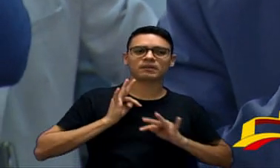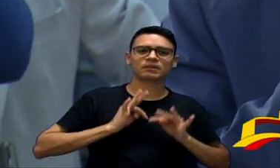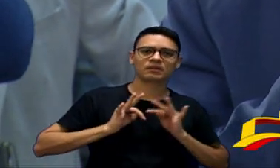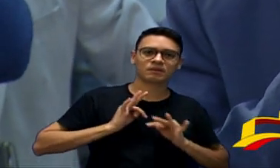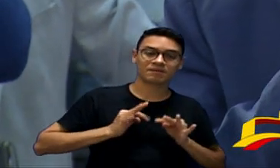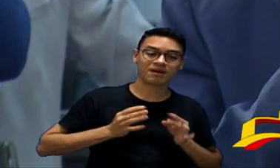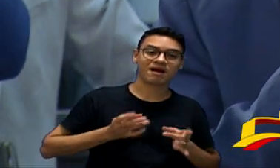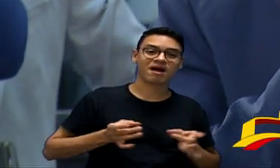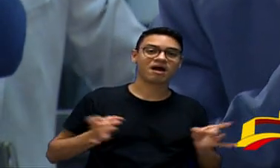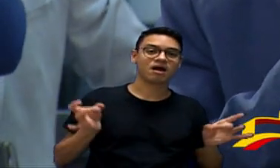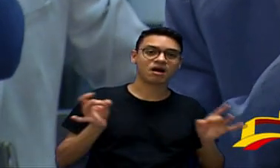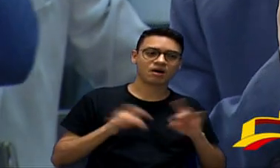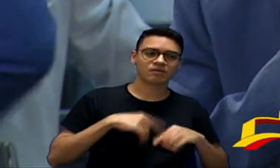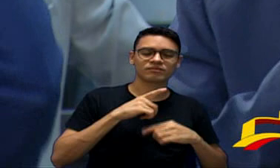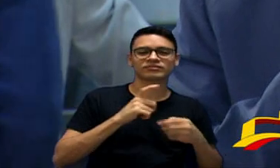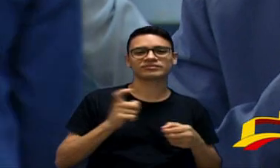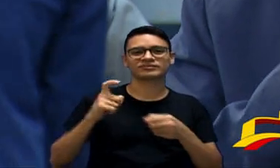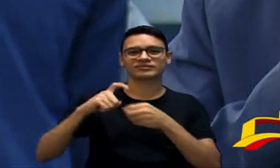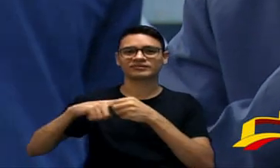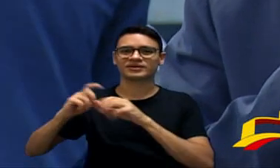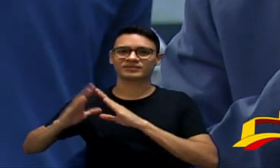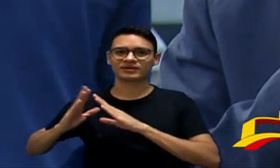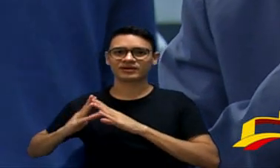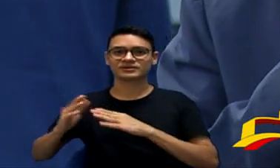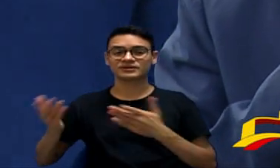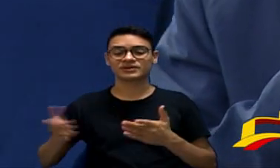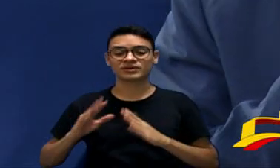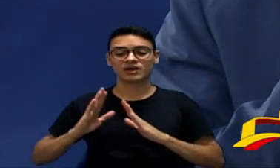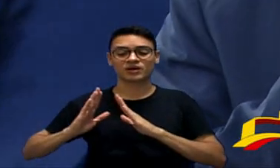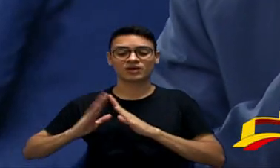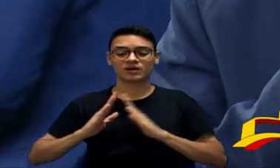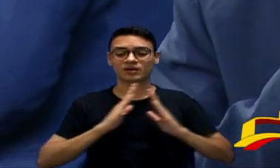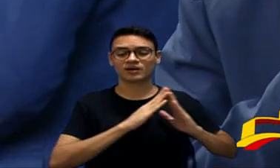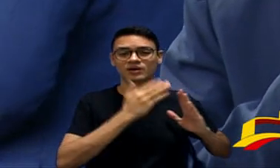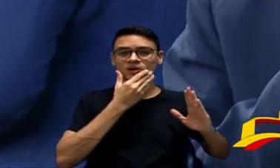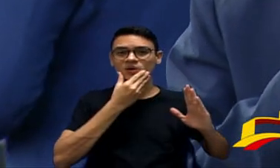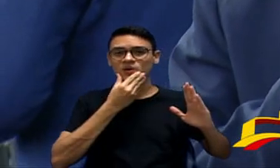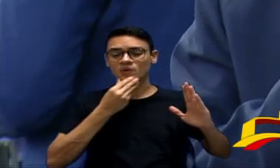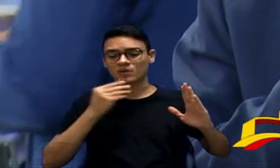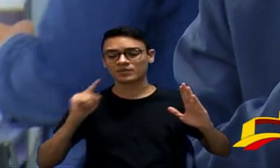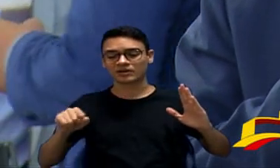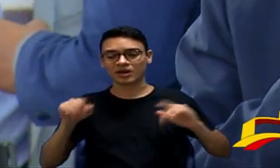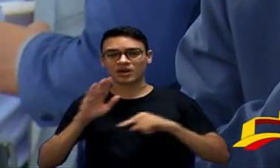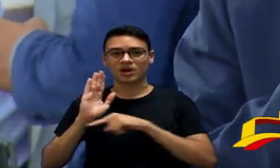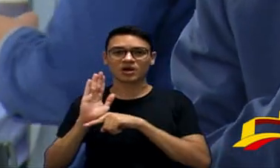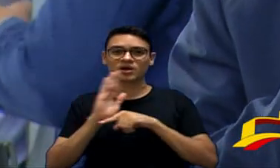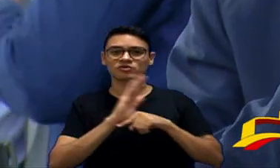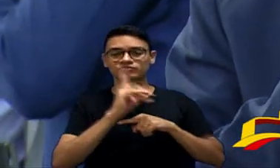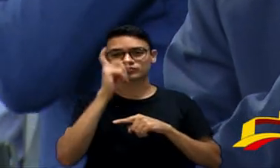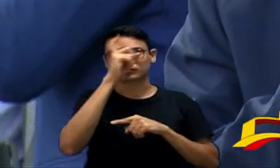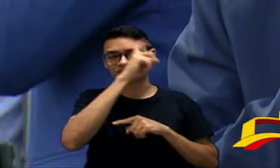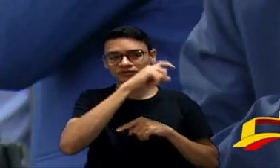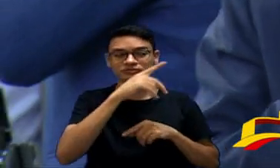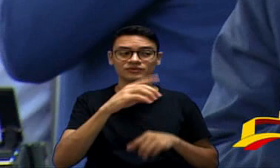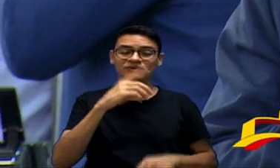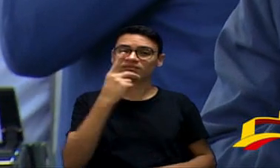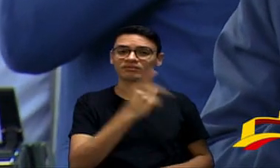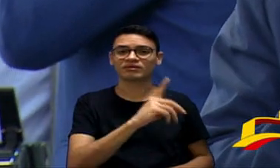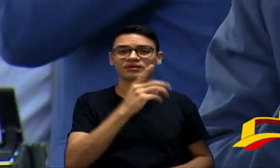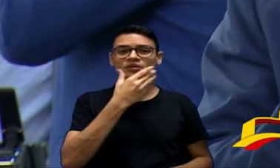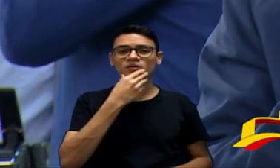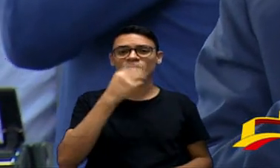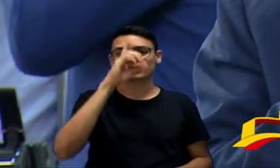aqui no CDTR. Fica 4 ou 5 horas. Aí, acaba comprometendo também o dia desse vizinho. E ele tem o direito de ser carro exclusivo,